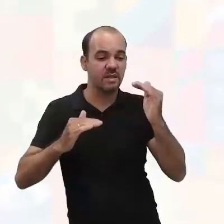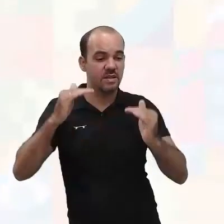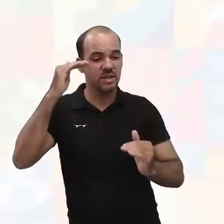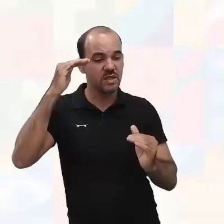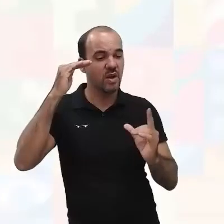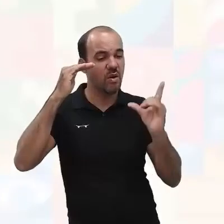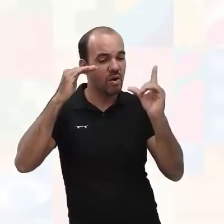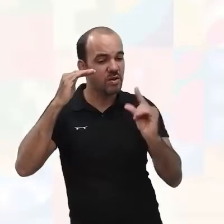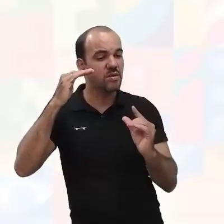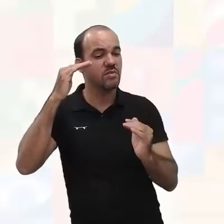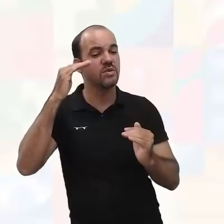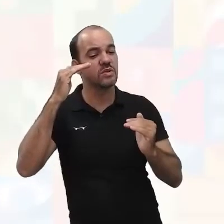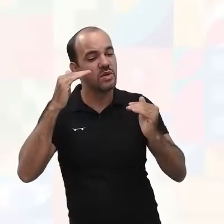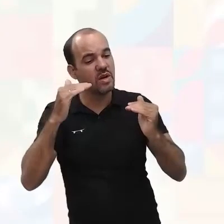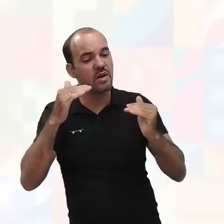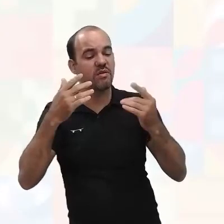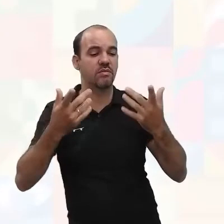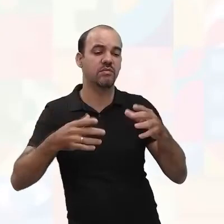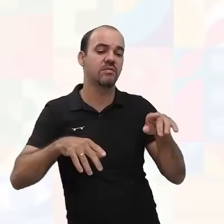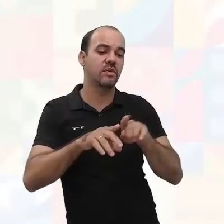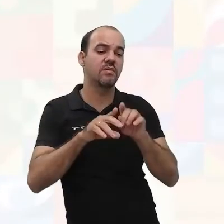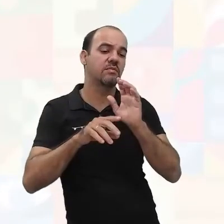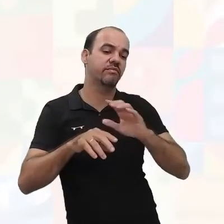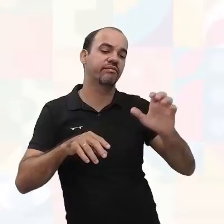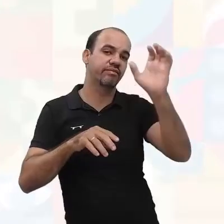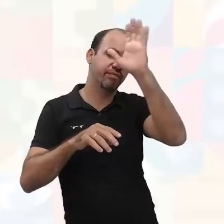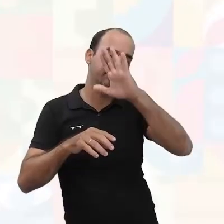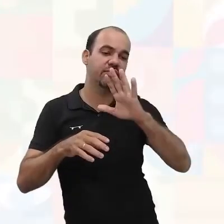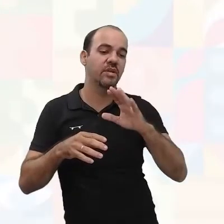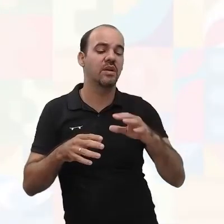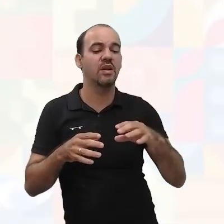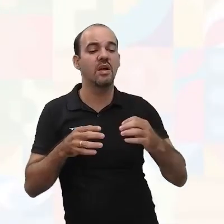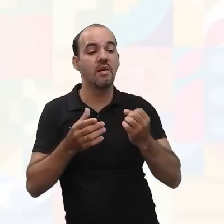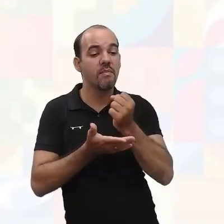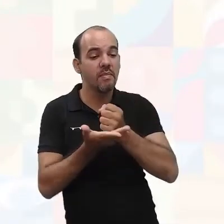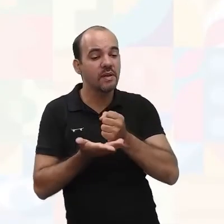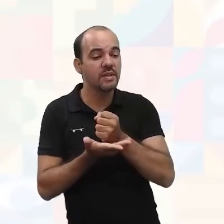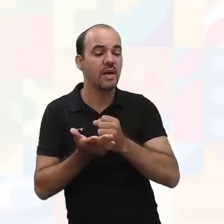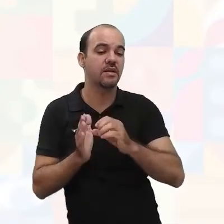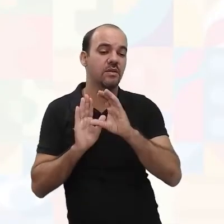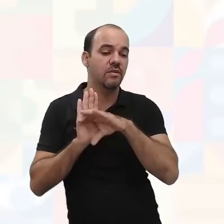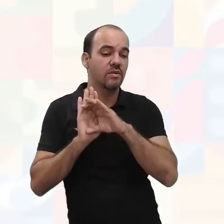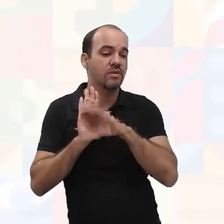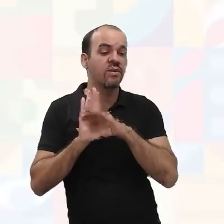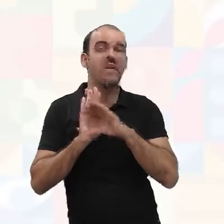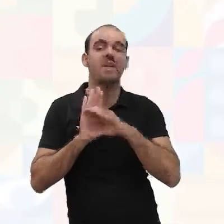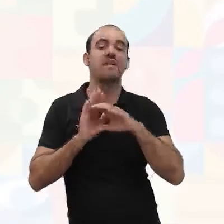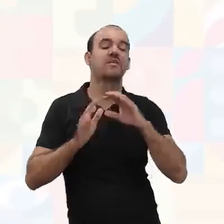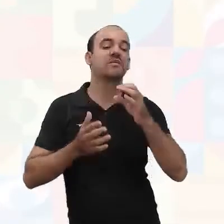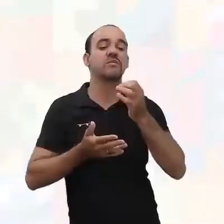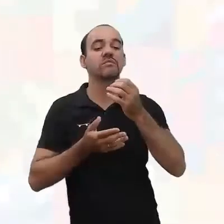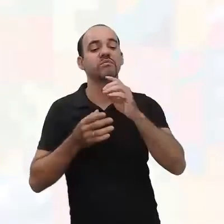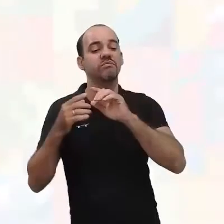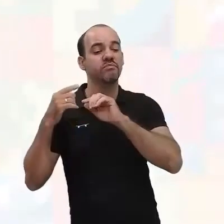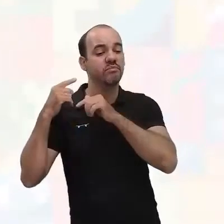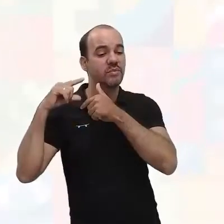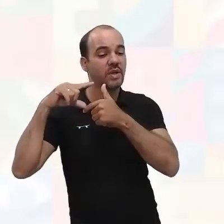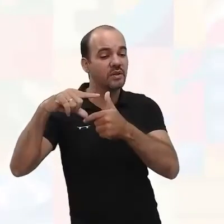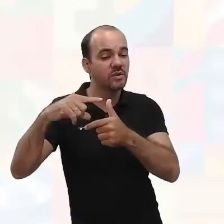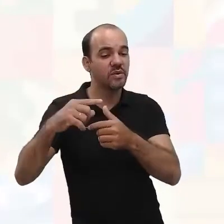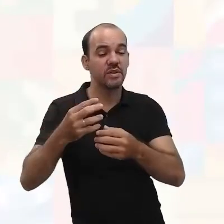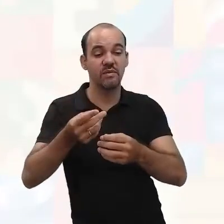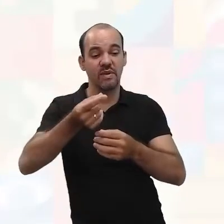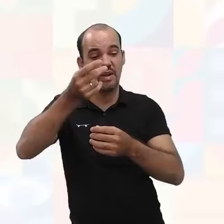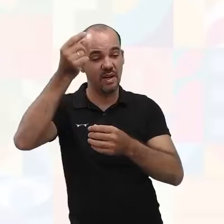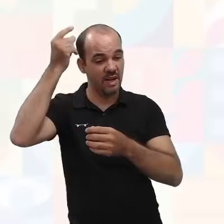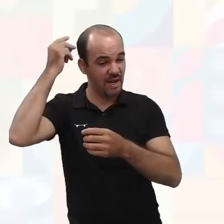mazelas e distinções sociais baseadas em conceitos, princípios e tradições que foram herdadas lá do período colonial, do período imperial,